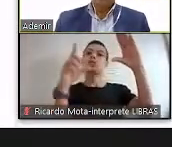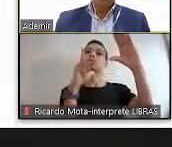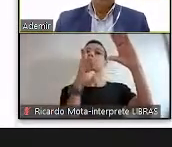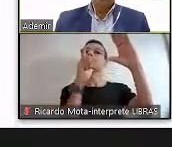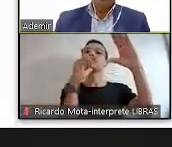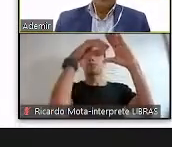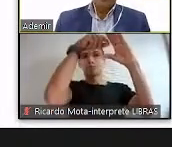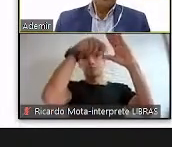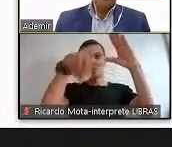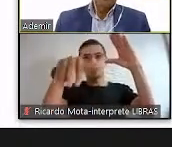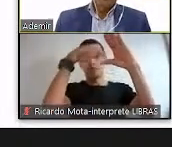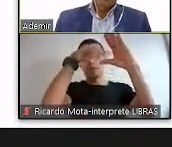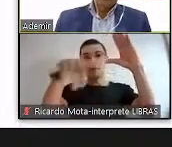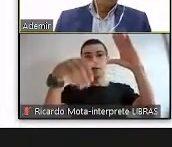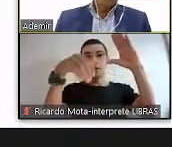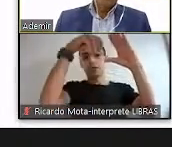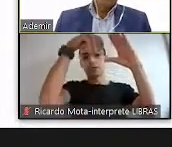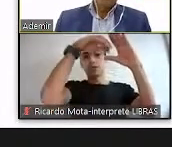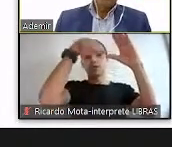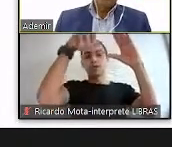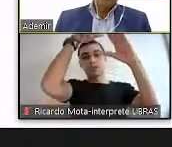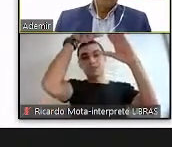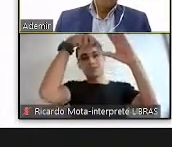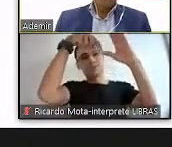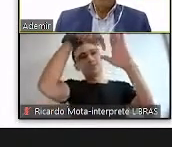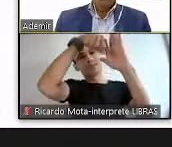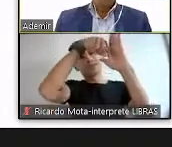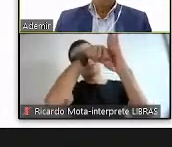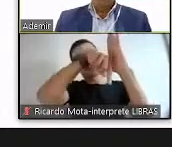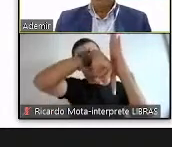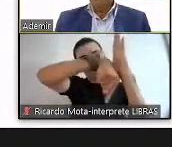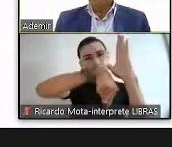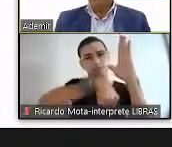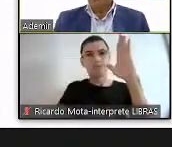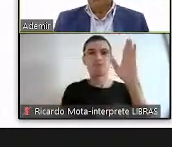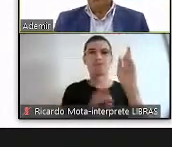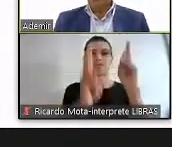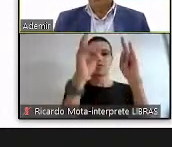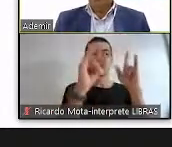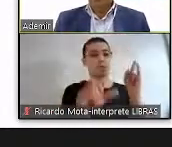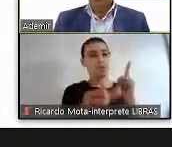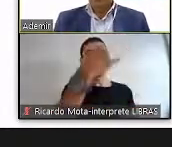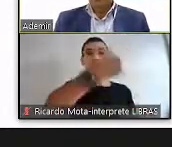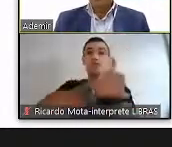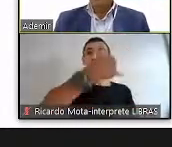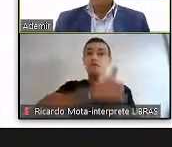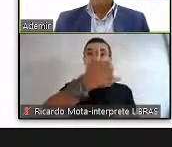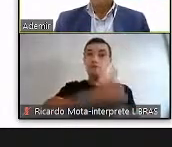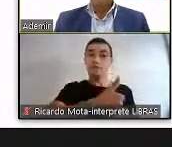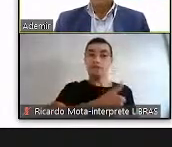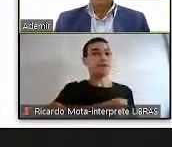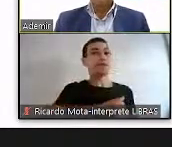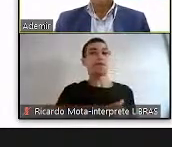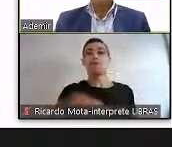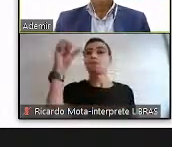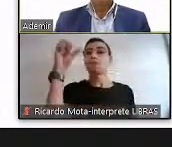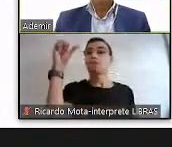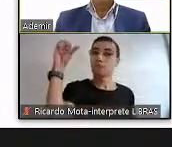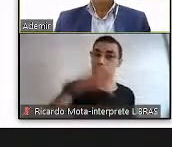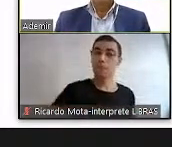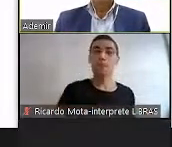na estrutura, na laje, comprometeu então a ferragem, né, a ação da